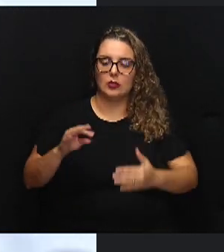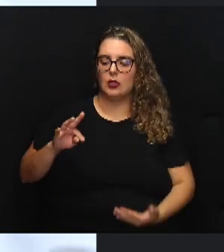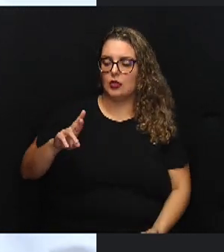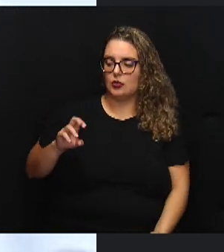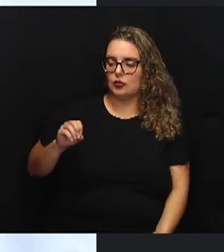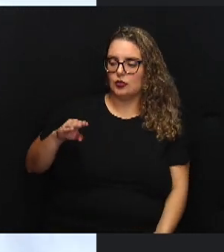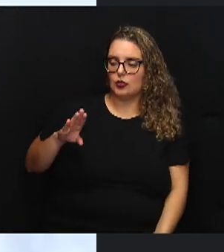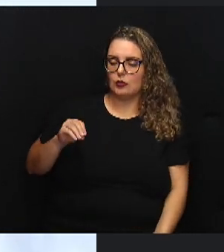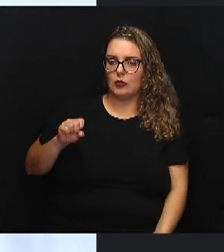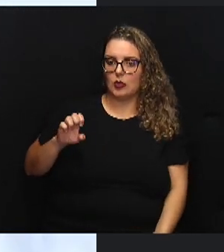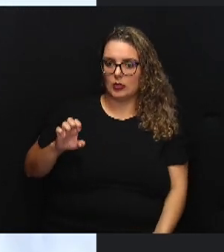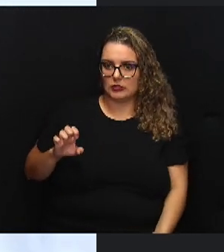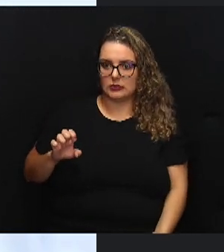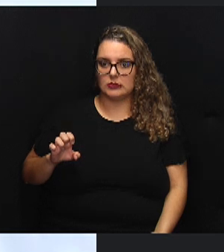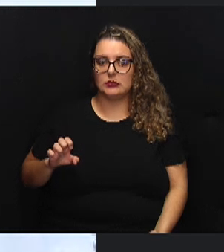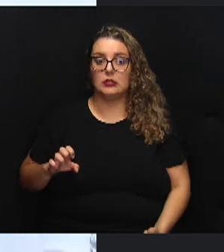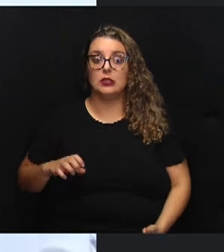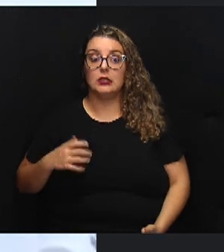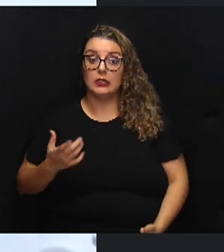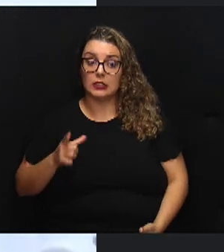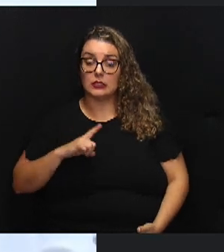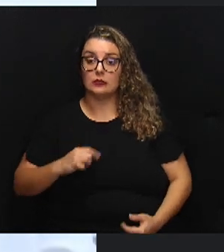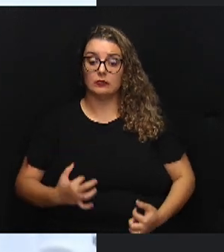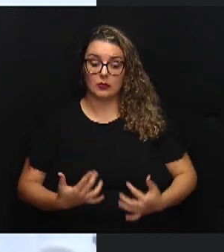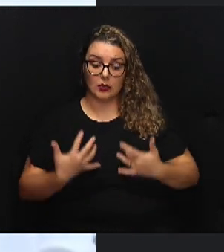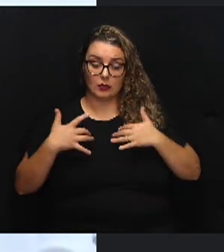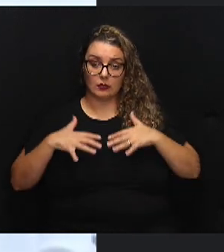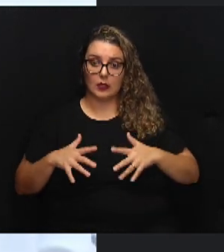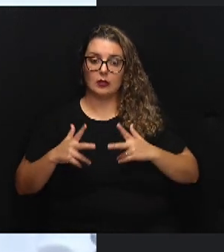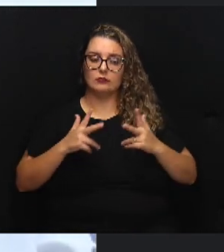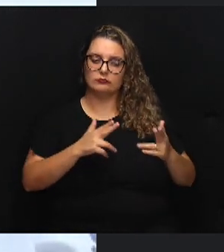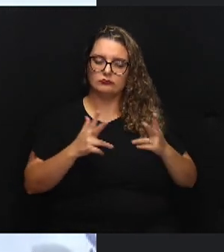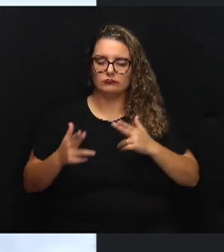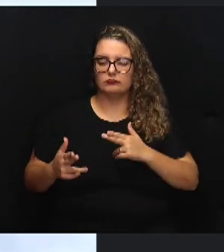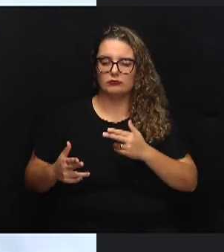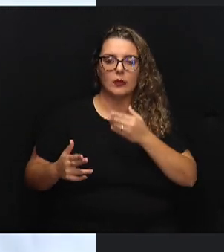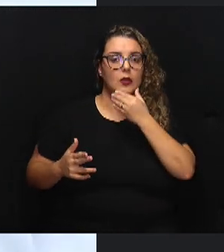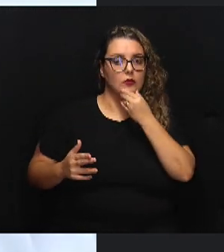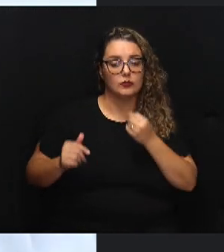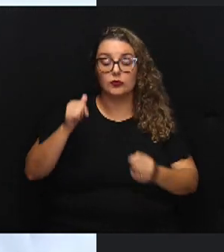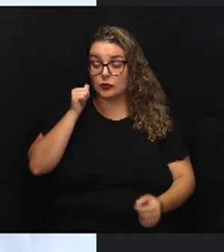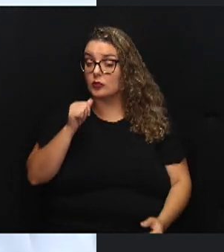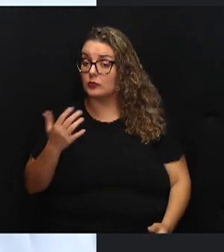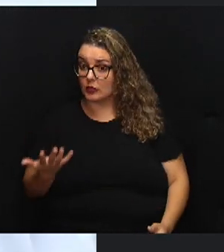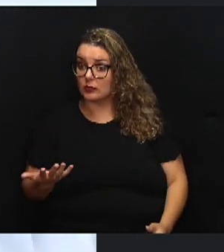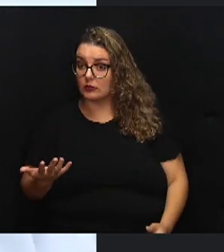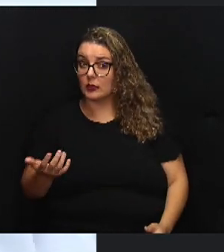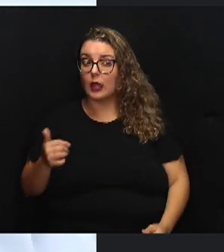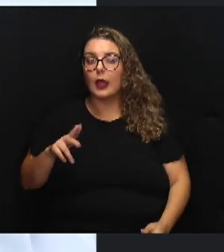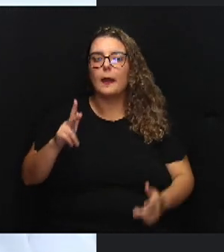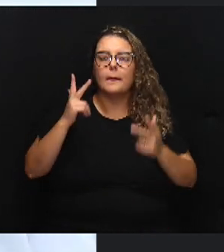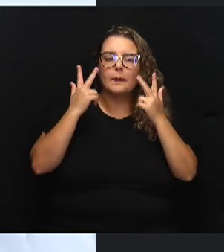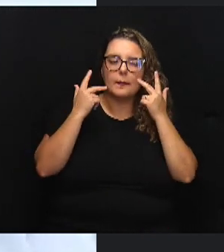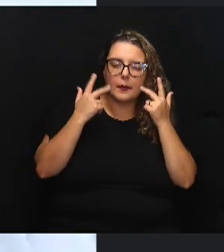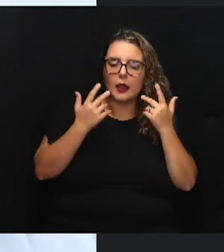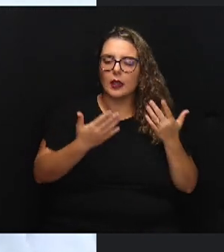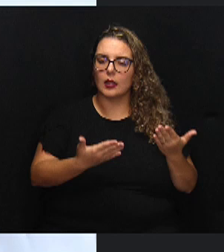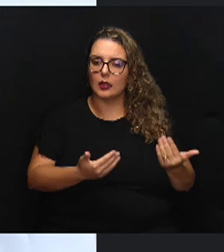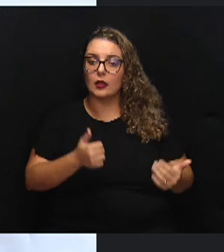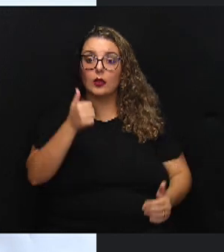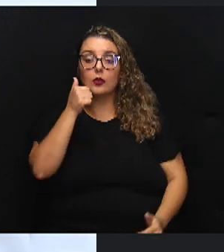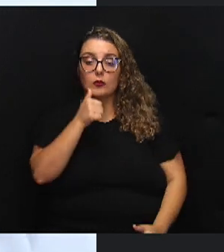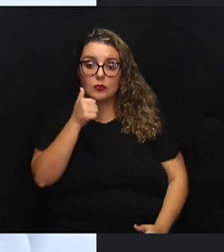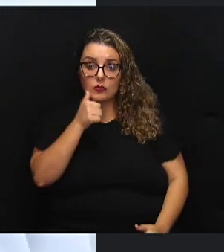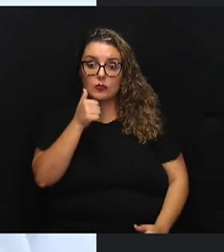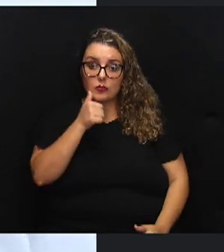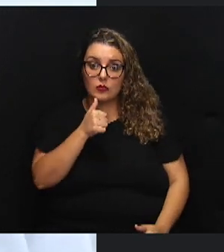tromboses, e ela, apesar de ter uma distribuição mais ou menos igual entre os sexos, ela é mais comum em jovens e em mulheres,